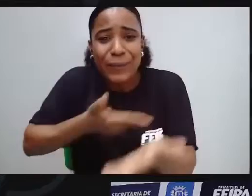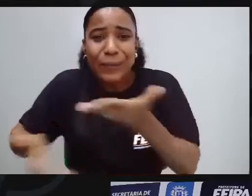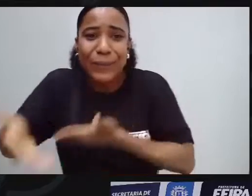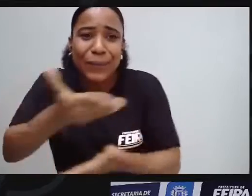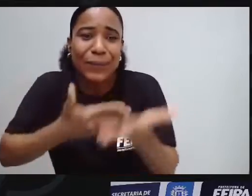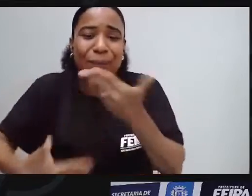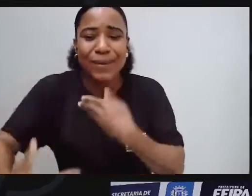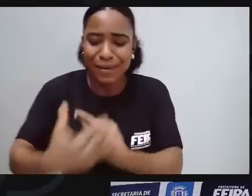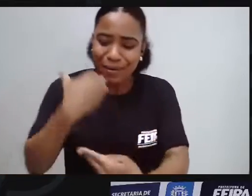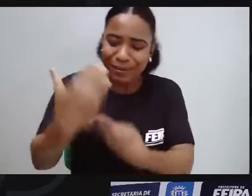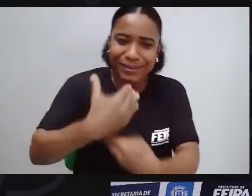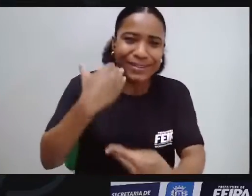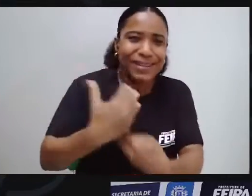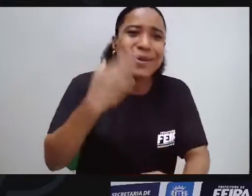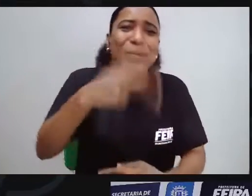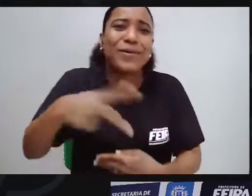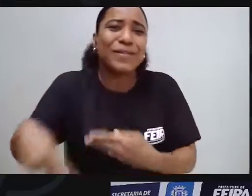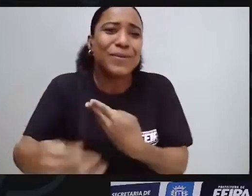Professores